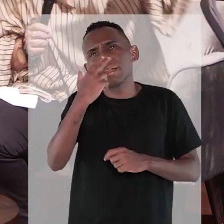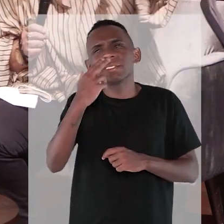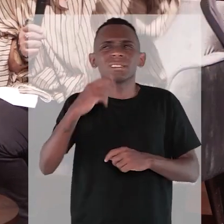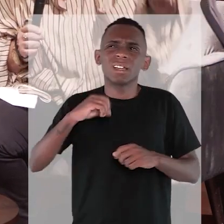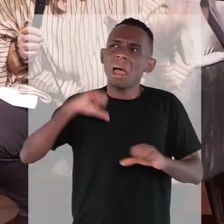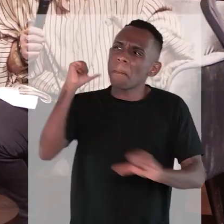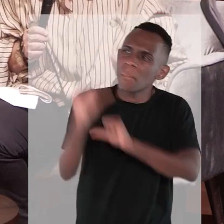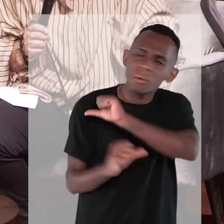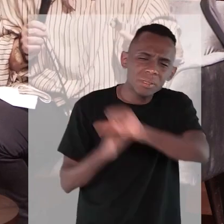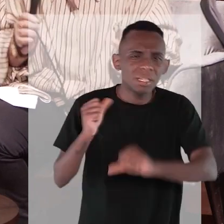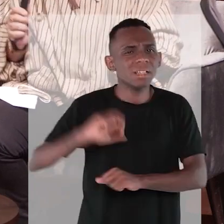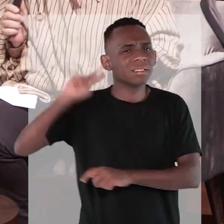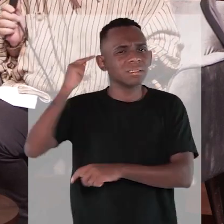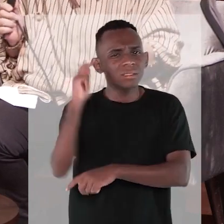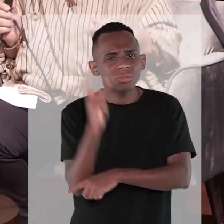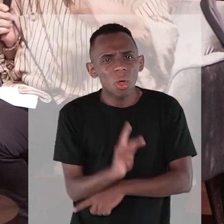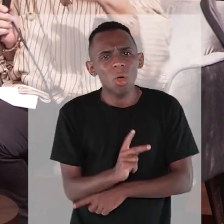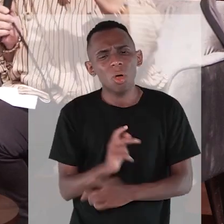Não, isso é